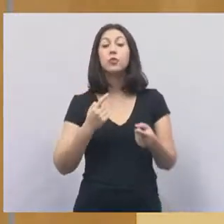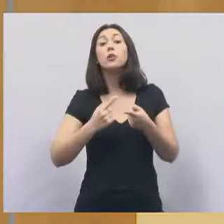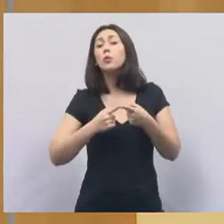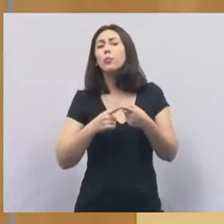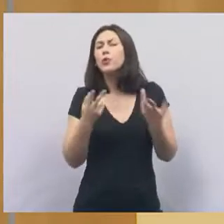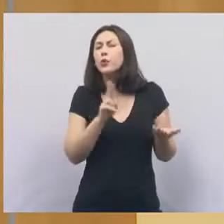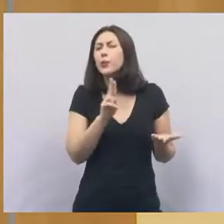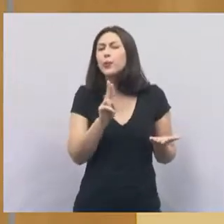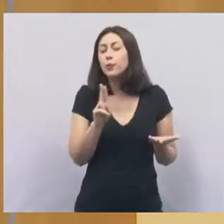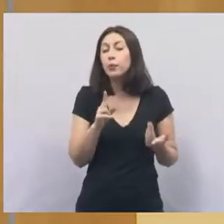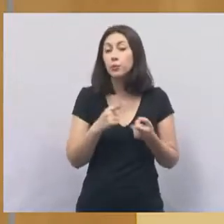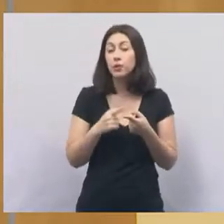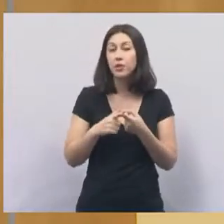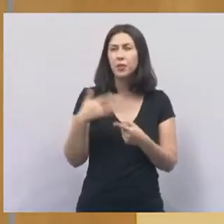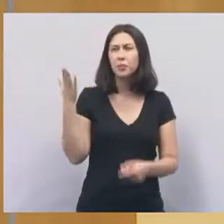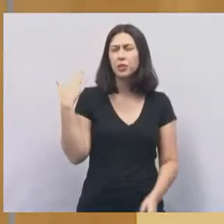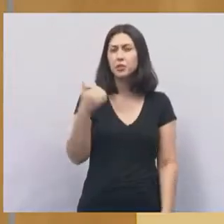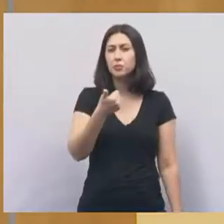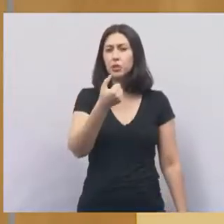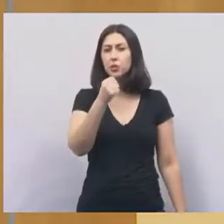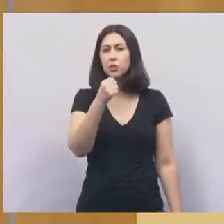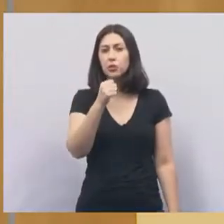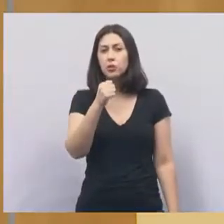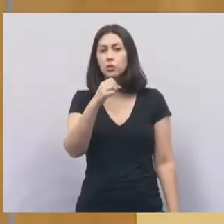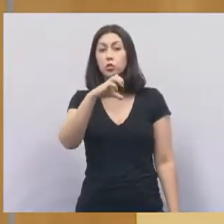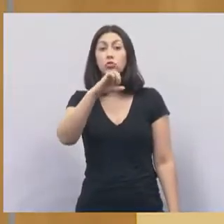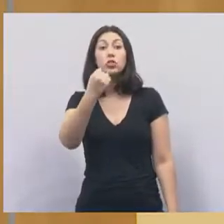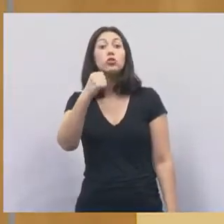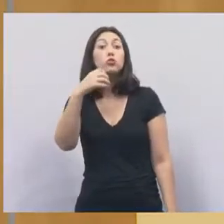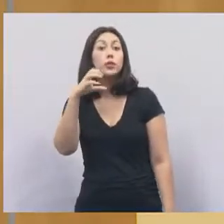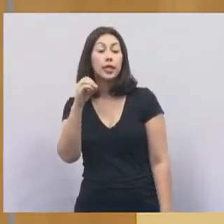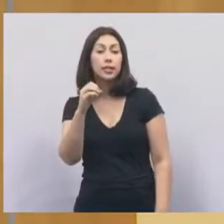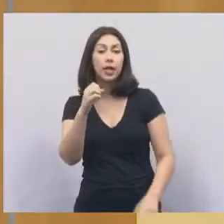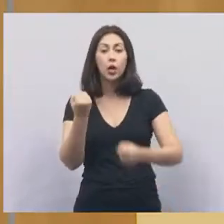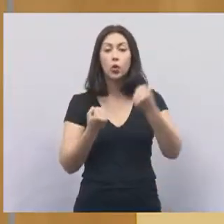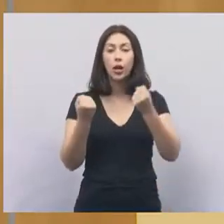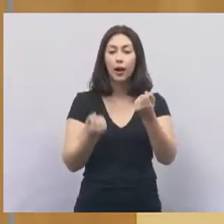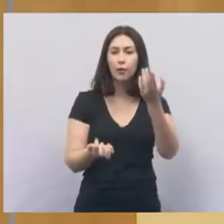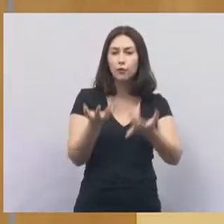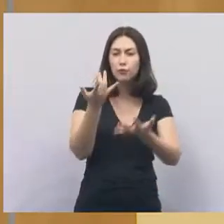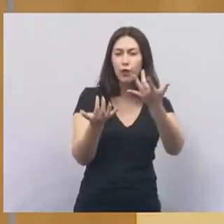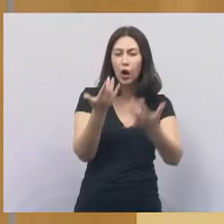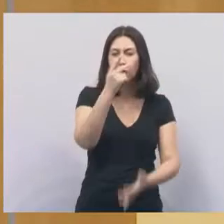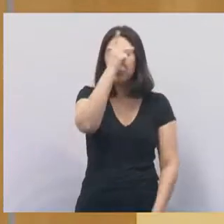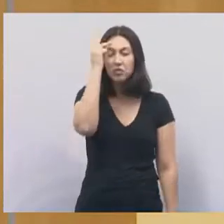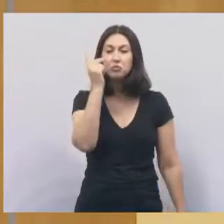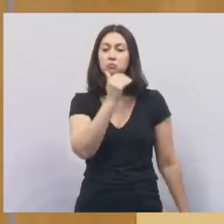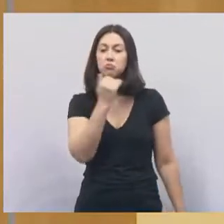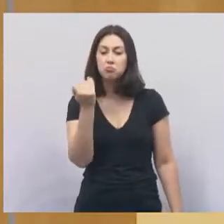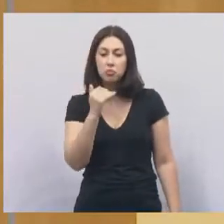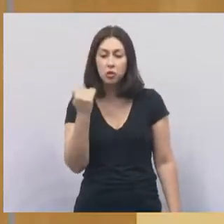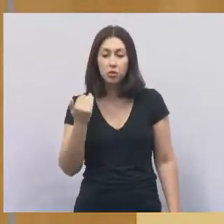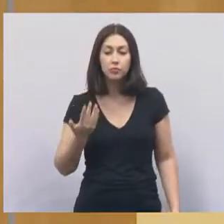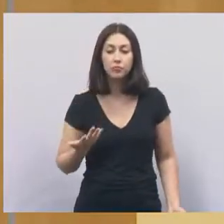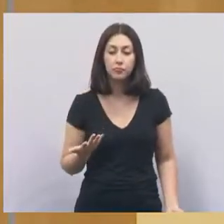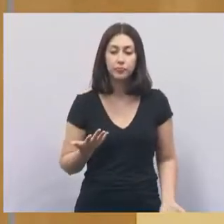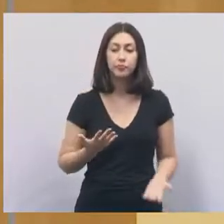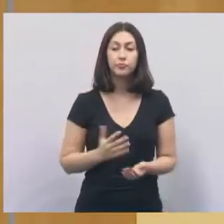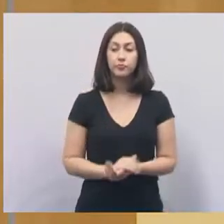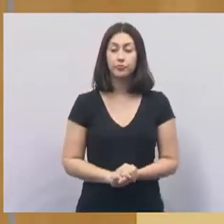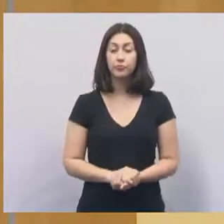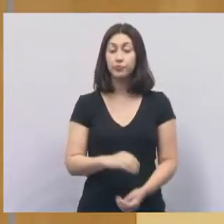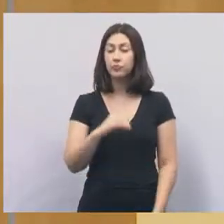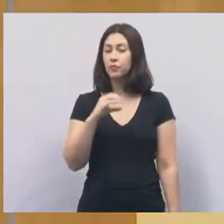ali pegou fogo nos carros e matou muita gente só que de vez em quando passa as matérias mas não fala e